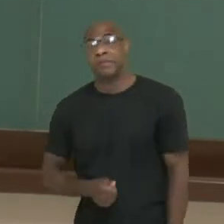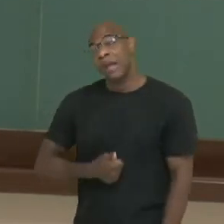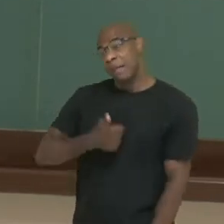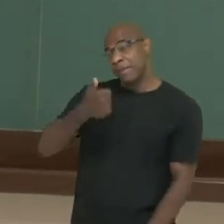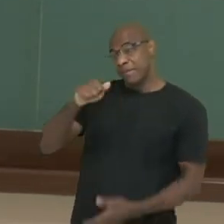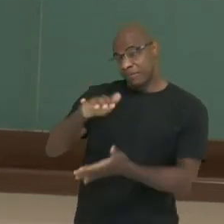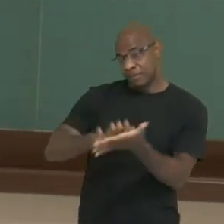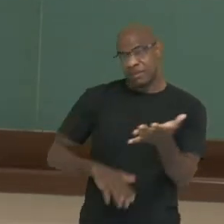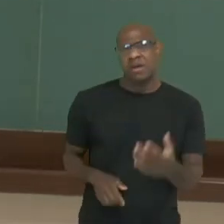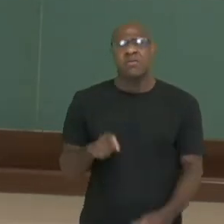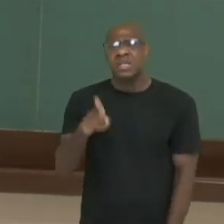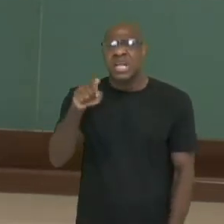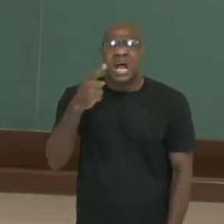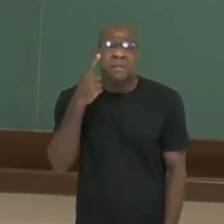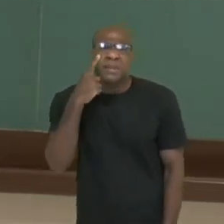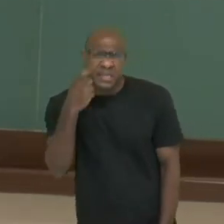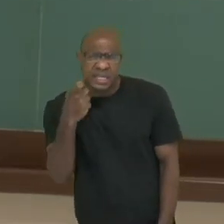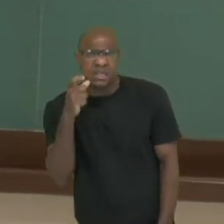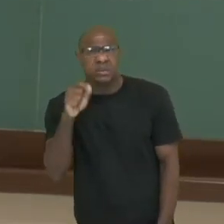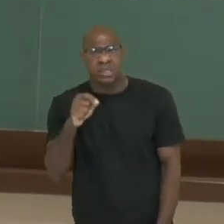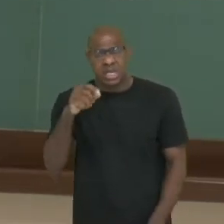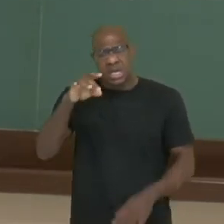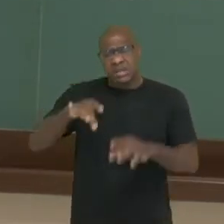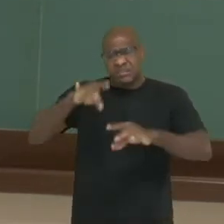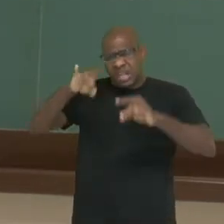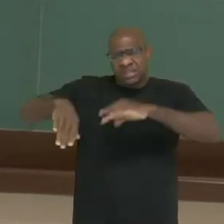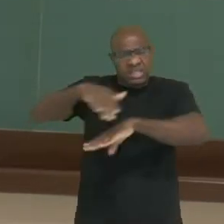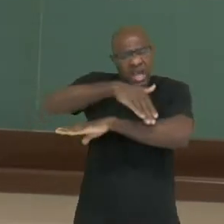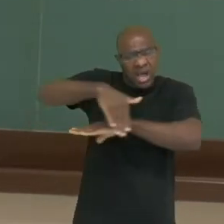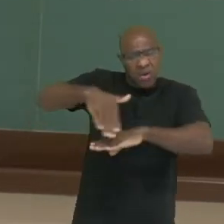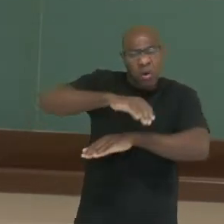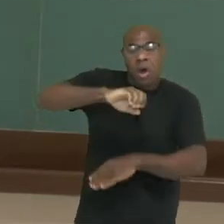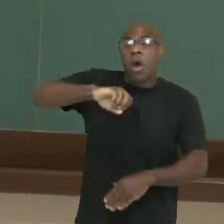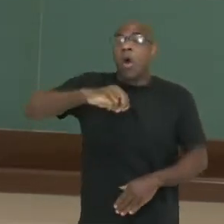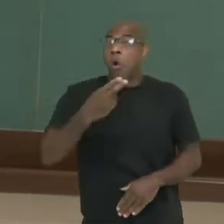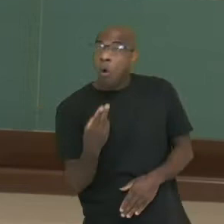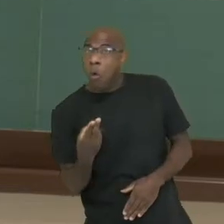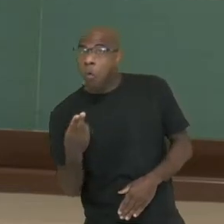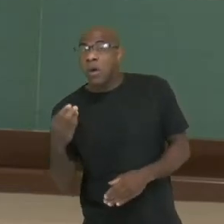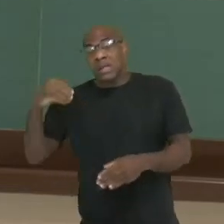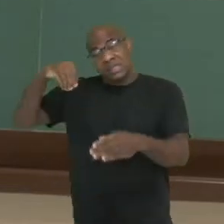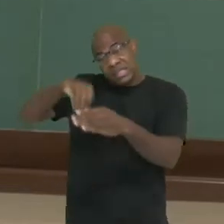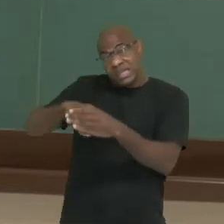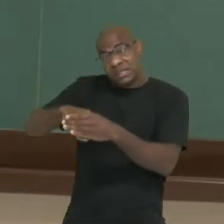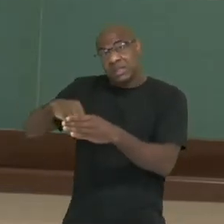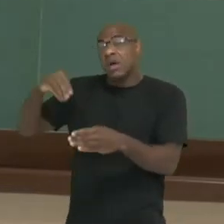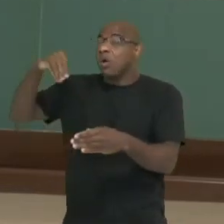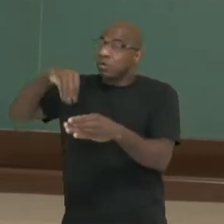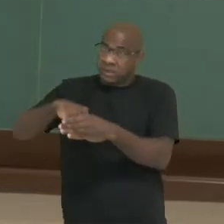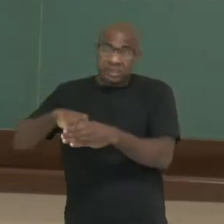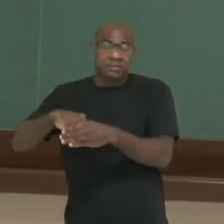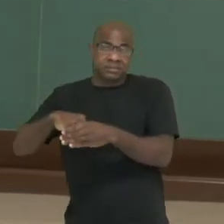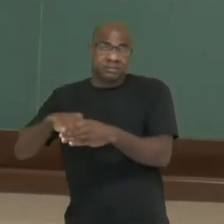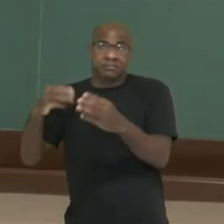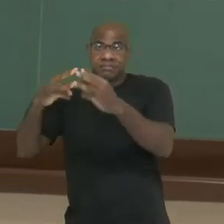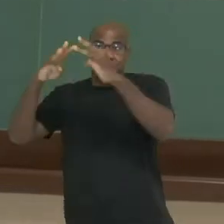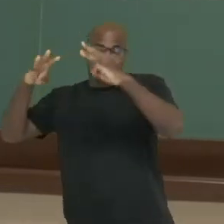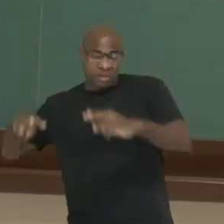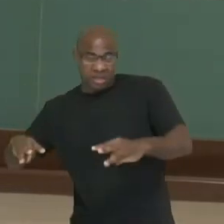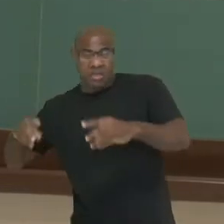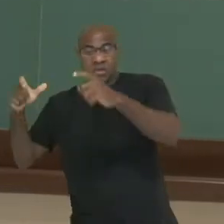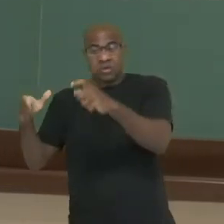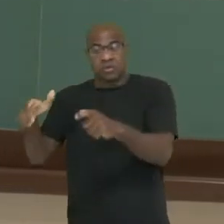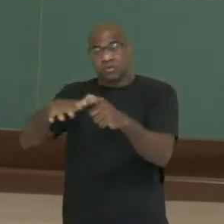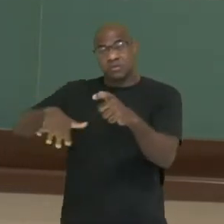Você acha mais interessante o teatro na rua ou o que acontece no edifício teatral, onde acontece no teatro mesmo? Por quê?